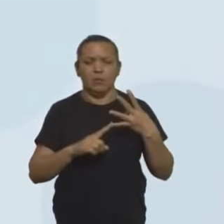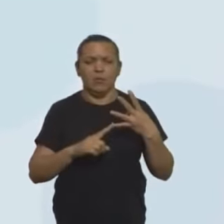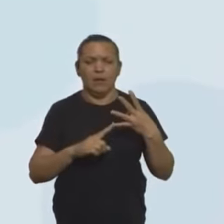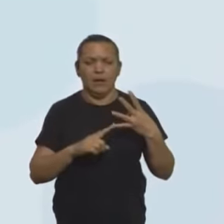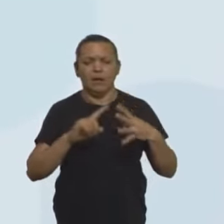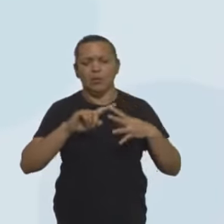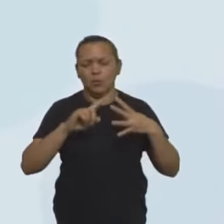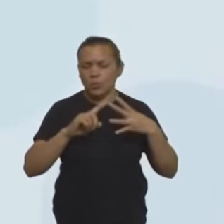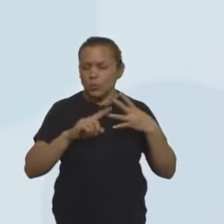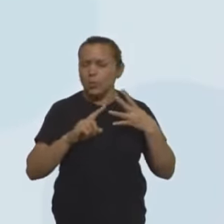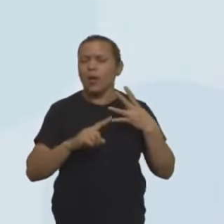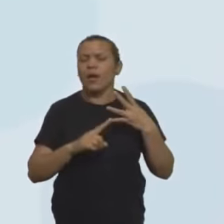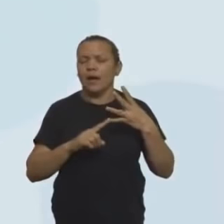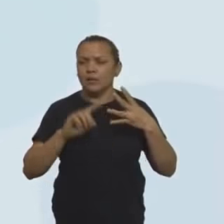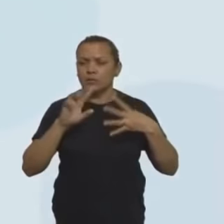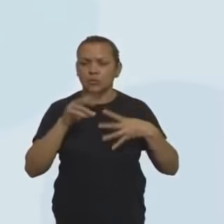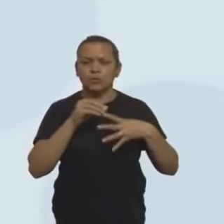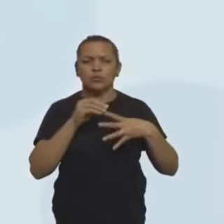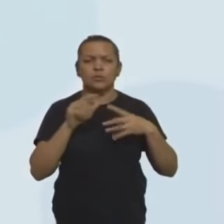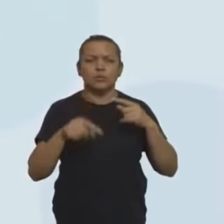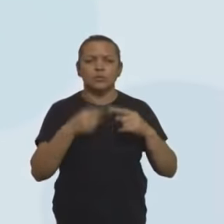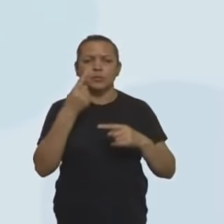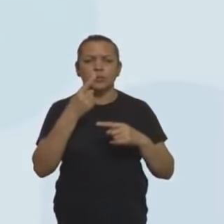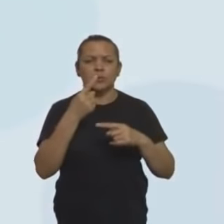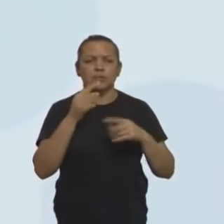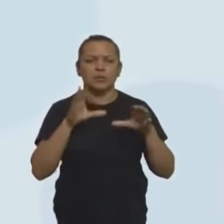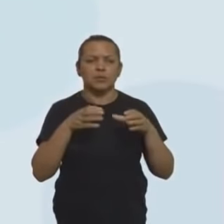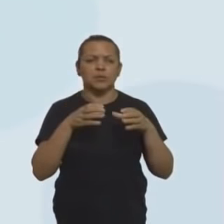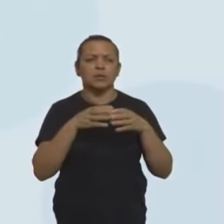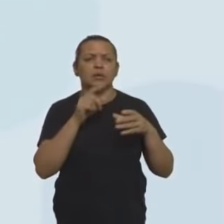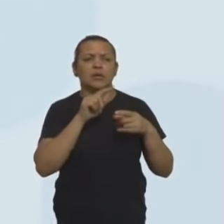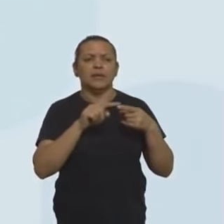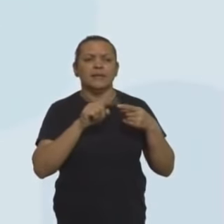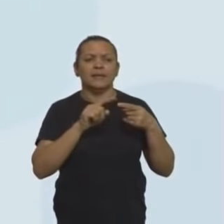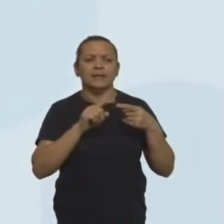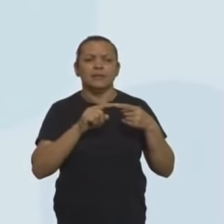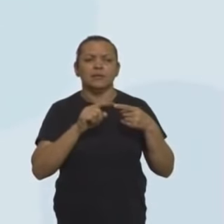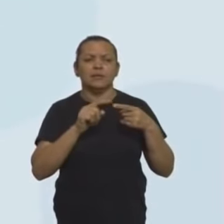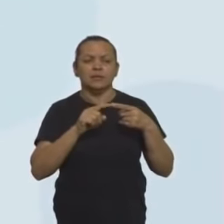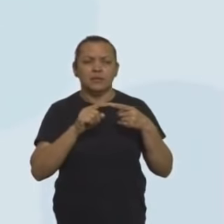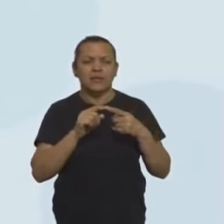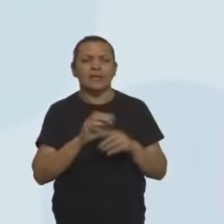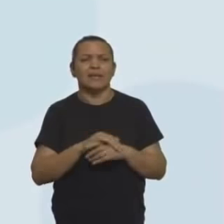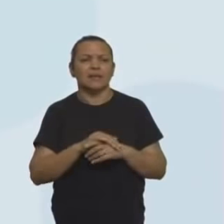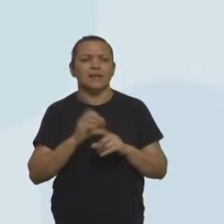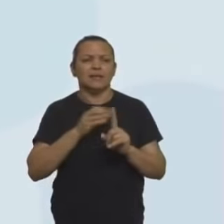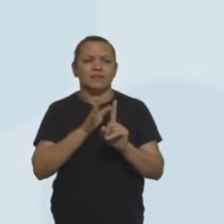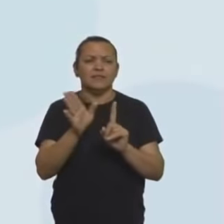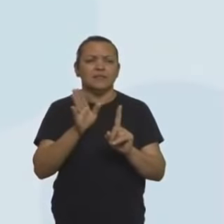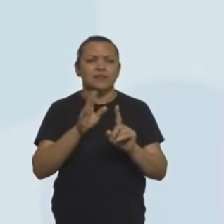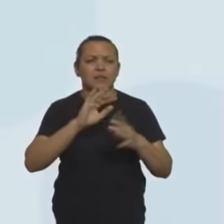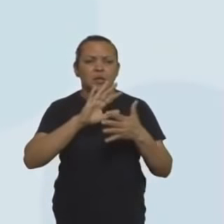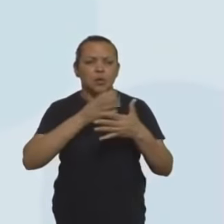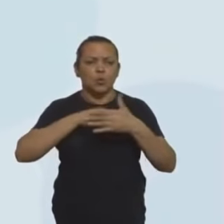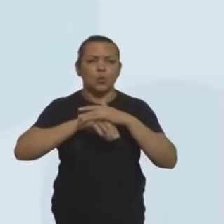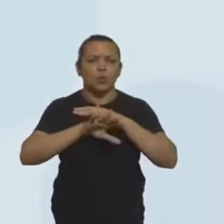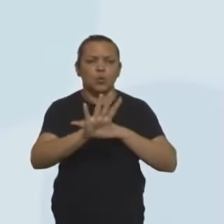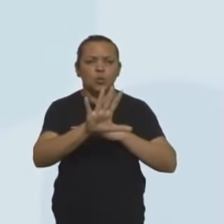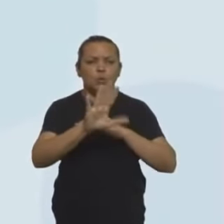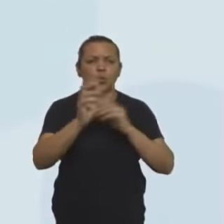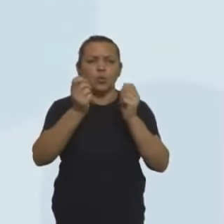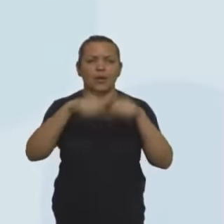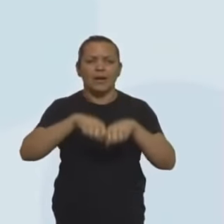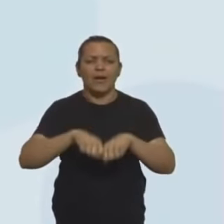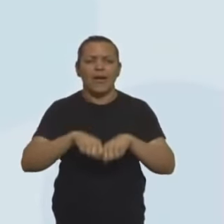aqui de 4 componentes, porque o primeiro deles, ele vai estar de forma transversal em todo o currículo. Então,